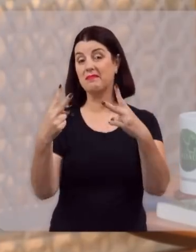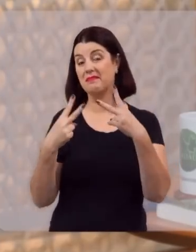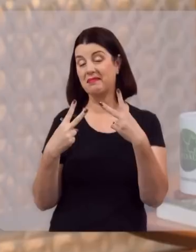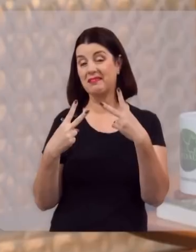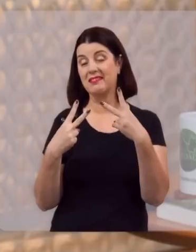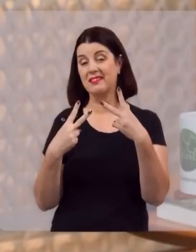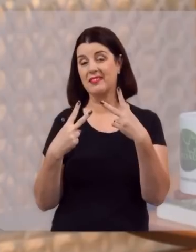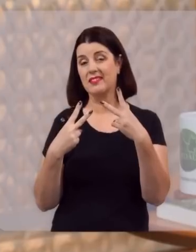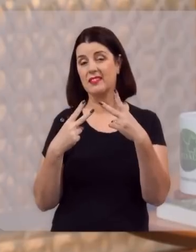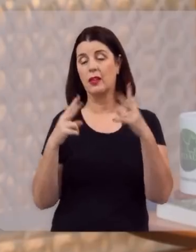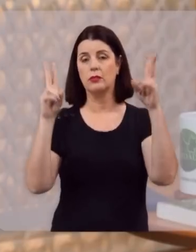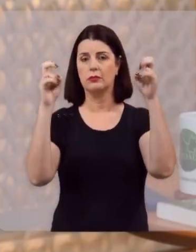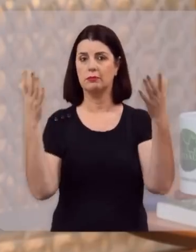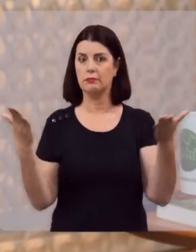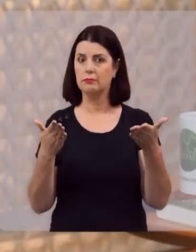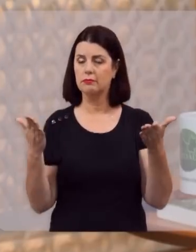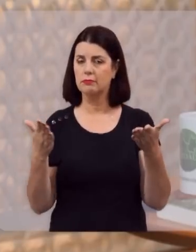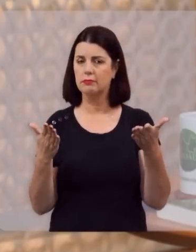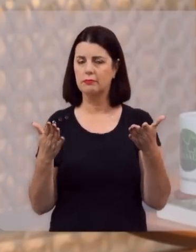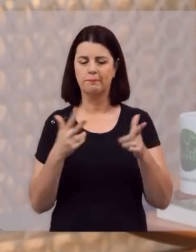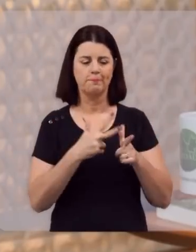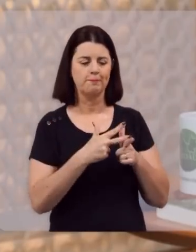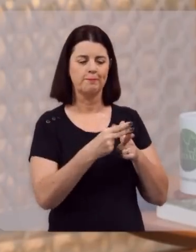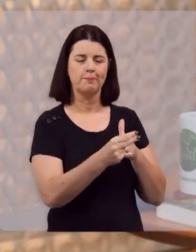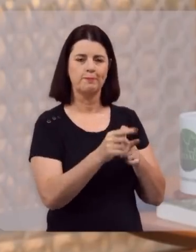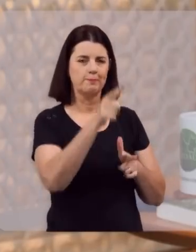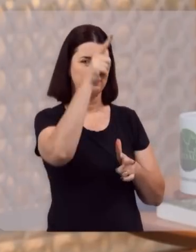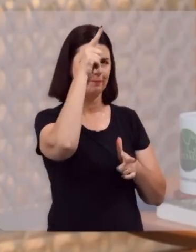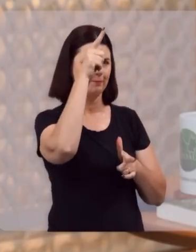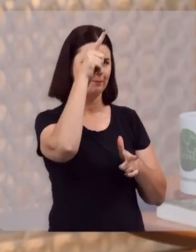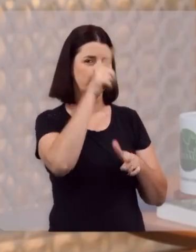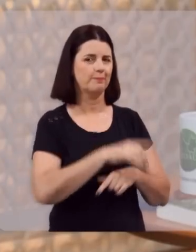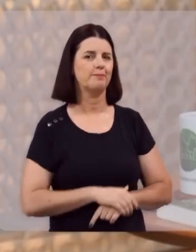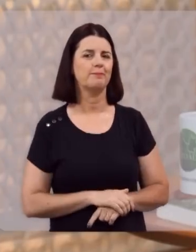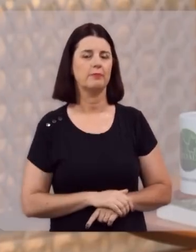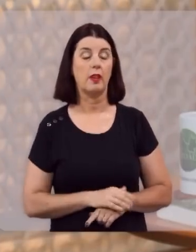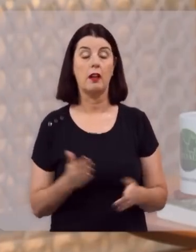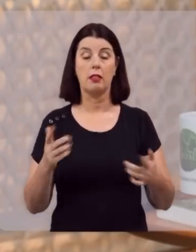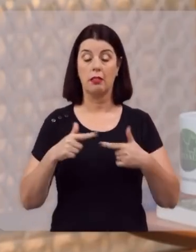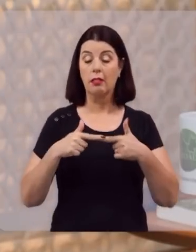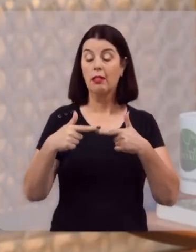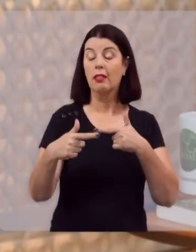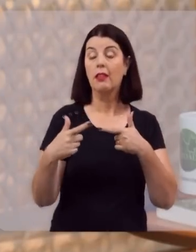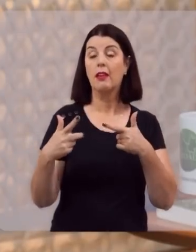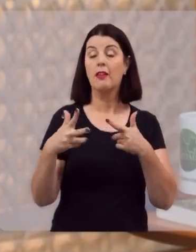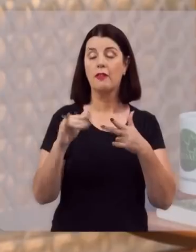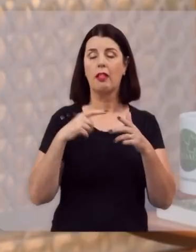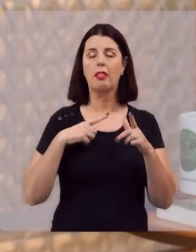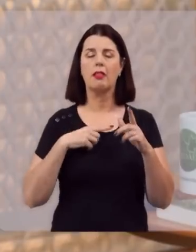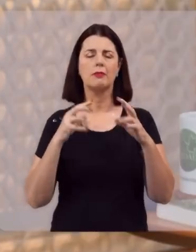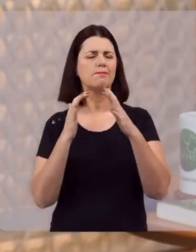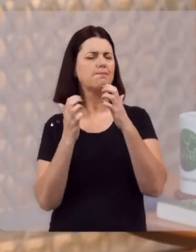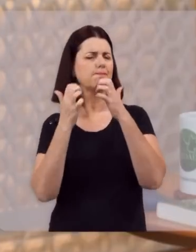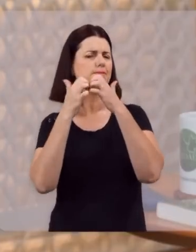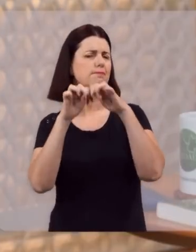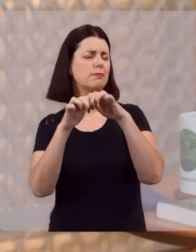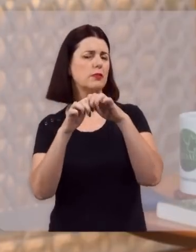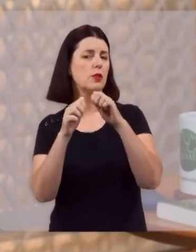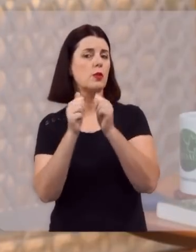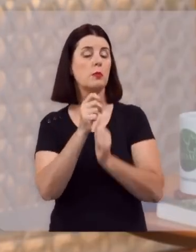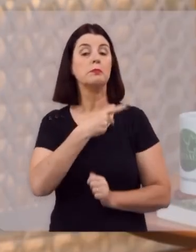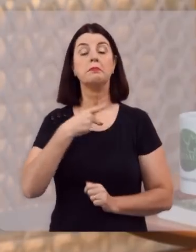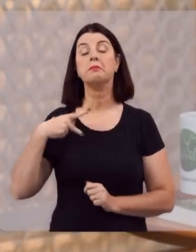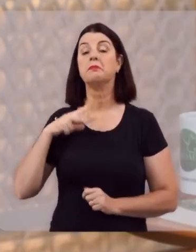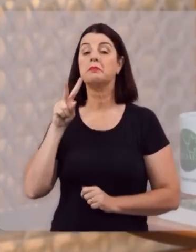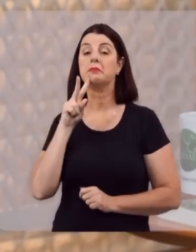nos acompanha. A temática de hoje, a vitória sobre o diabo. Daqui a pouquinho nós teremos essa reflexão